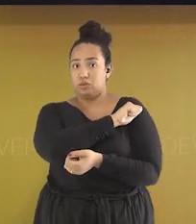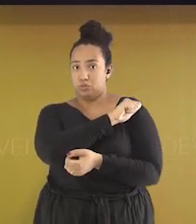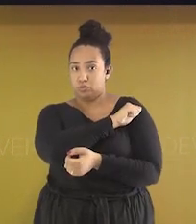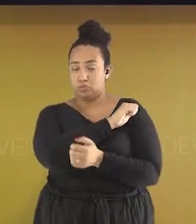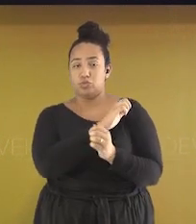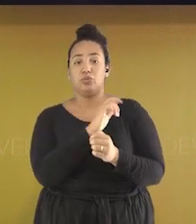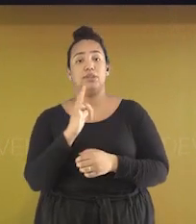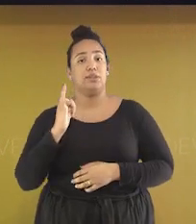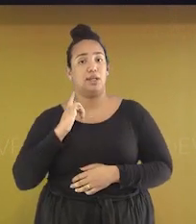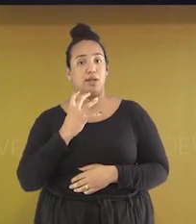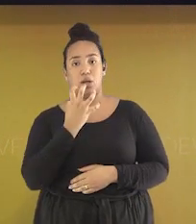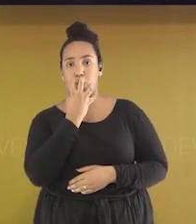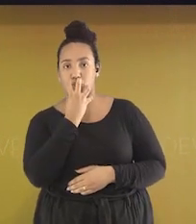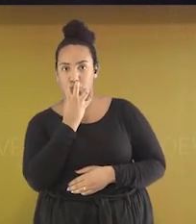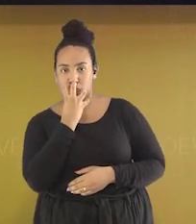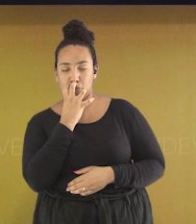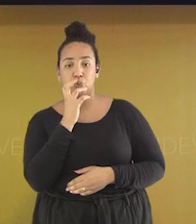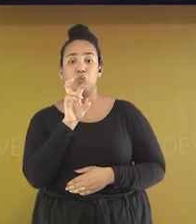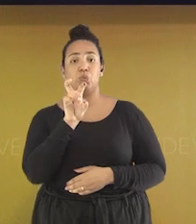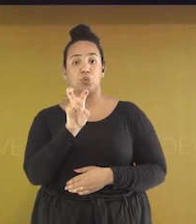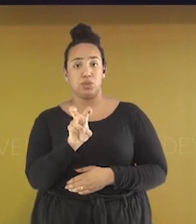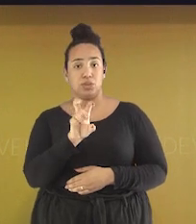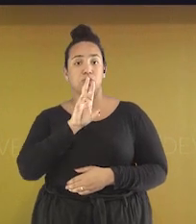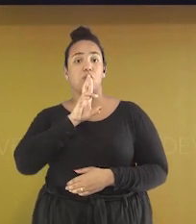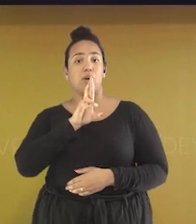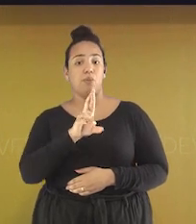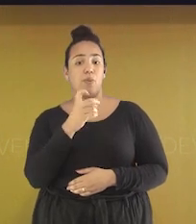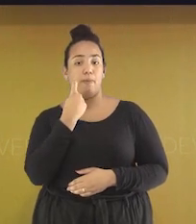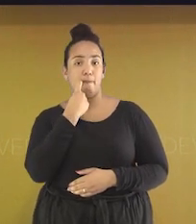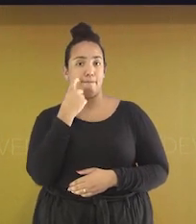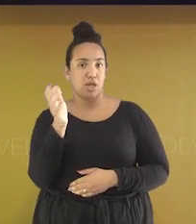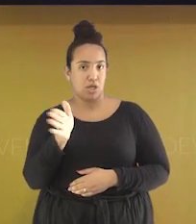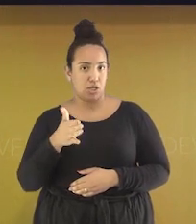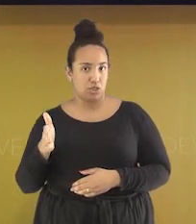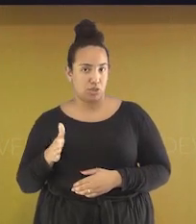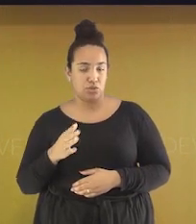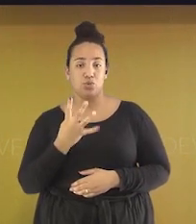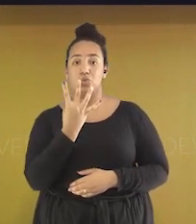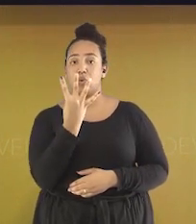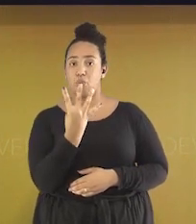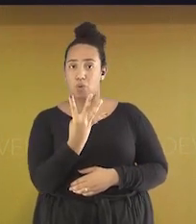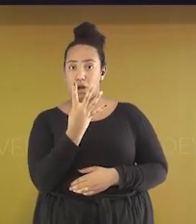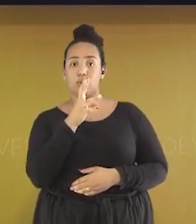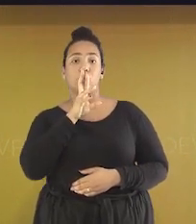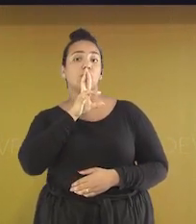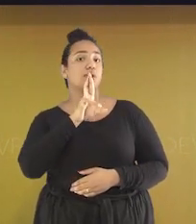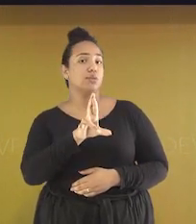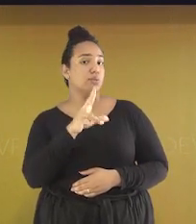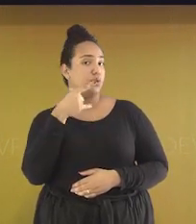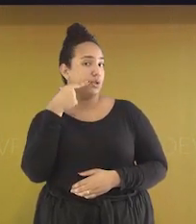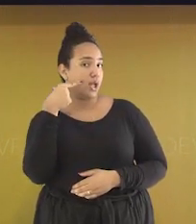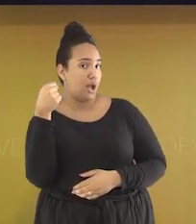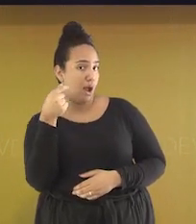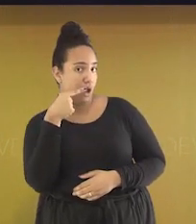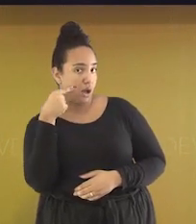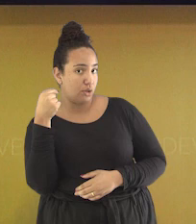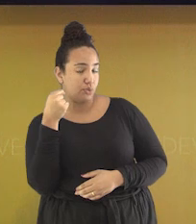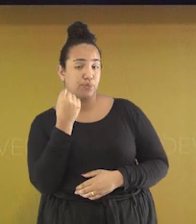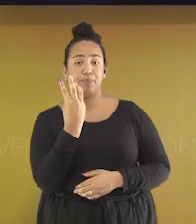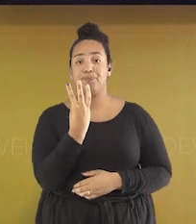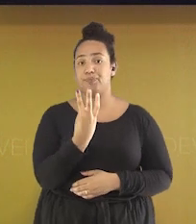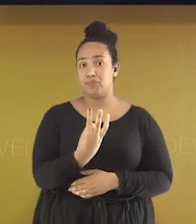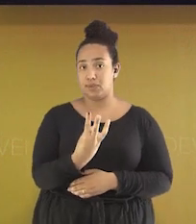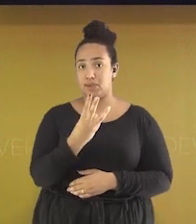casa. 5 disseram que tinham peixes. 4 disseram que tinham gatos.